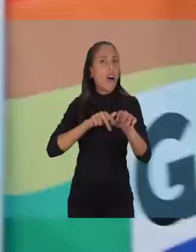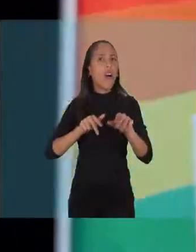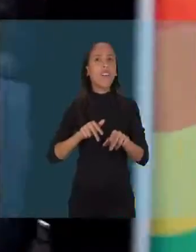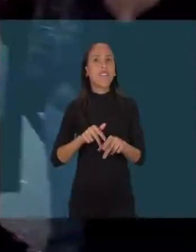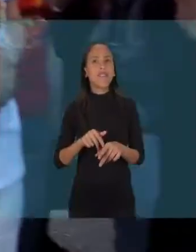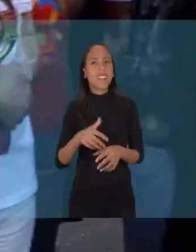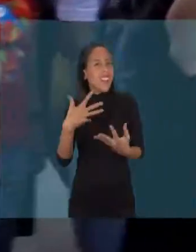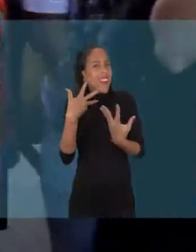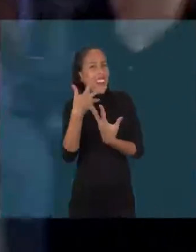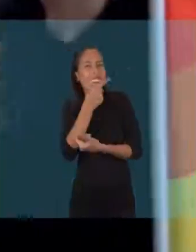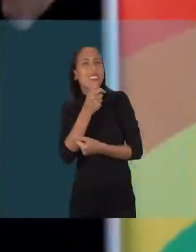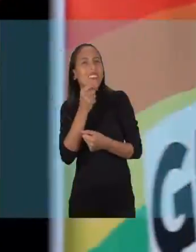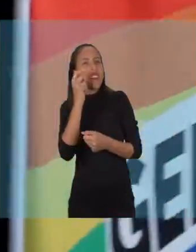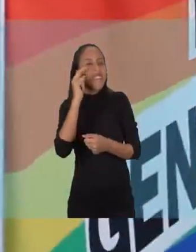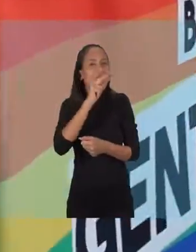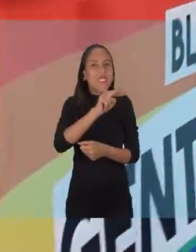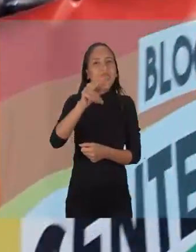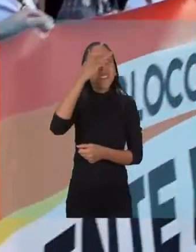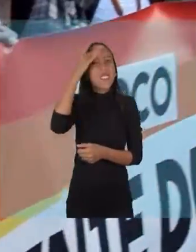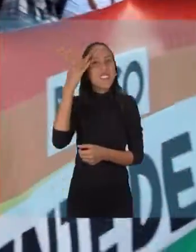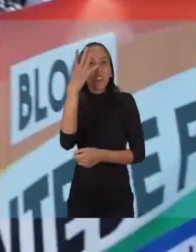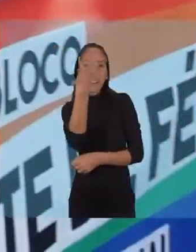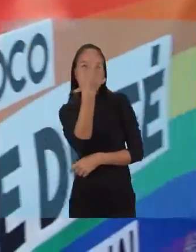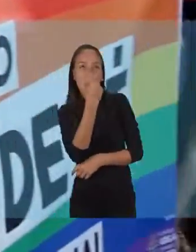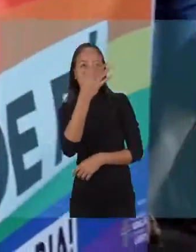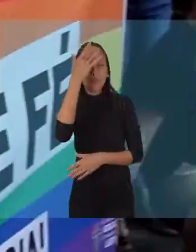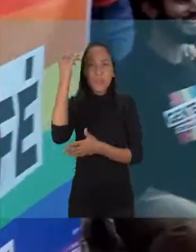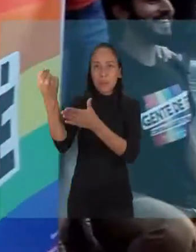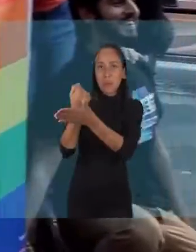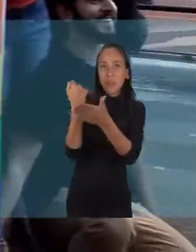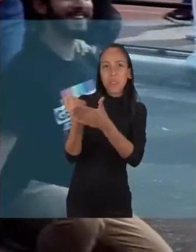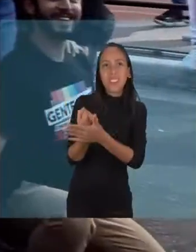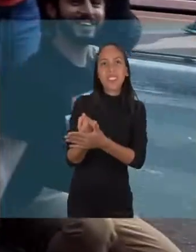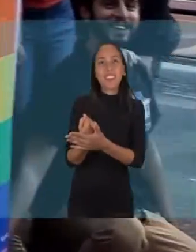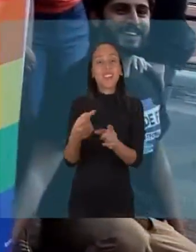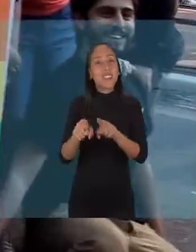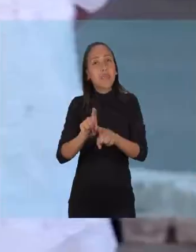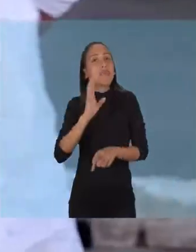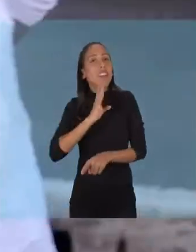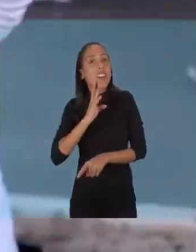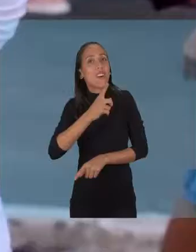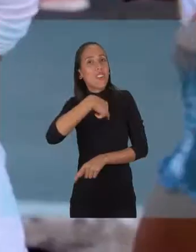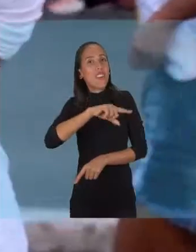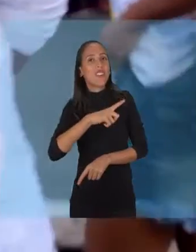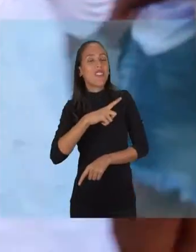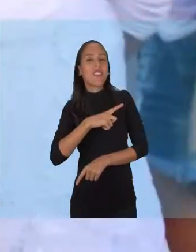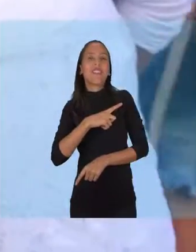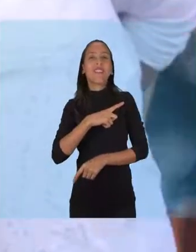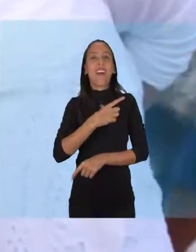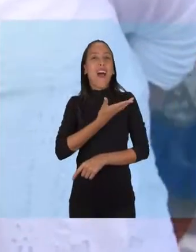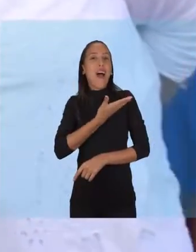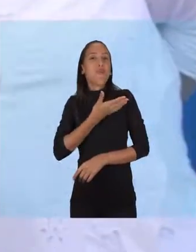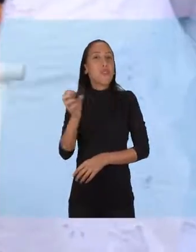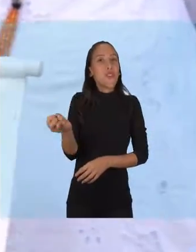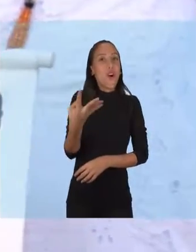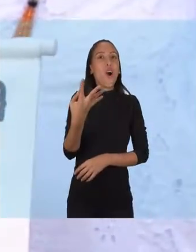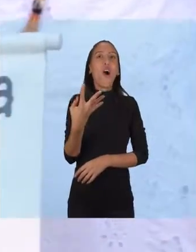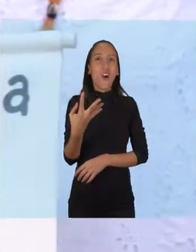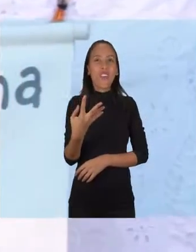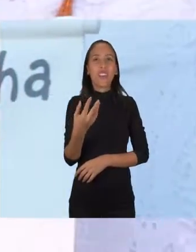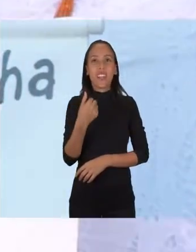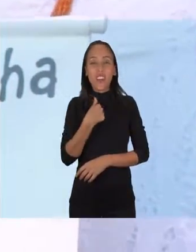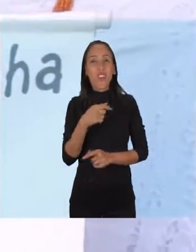fazendo as fotos, pessoas perguntando. Criou amizade, que o legal, a gente conhece gente nova, a gente faz amigos, eu já fiz amigos